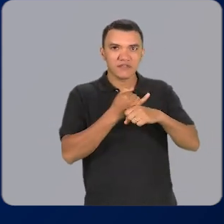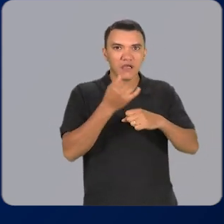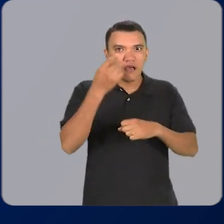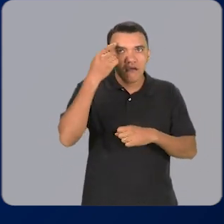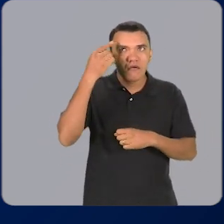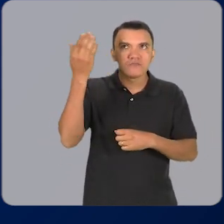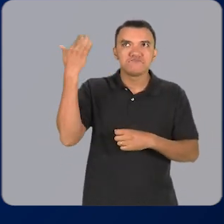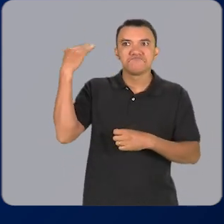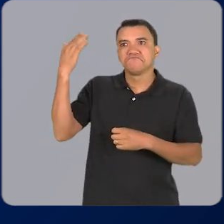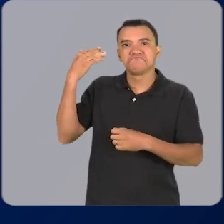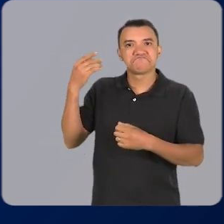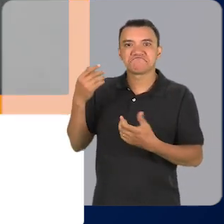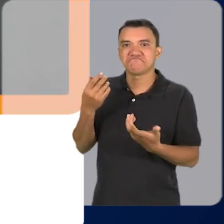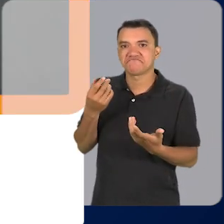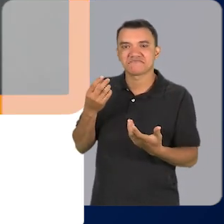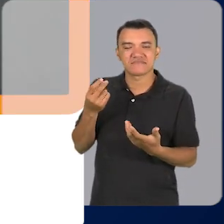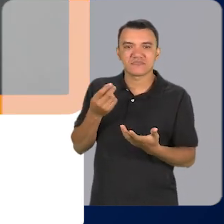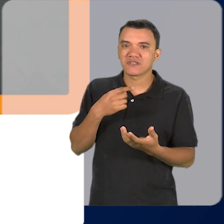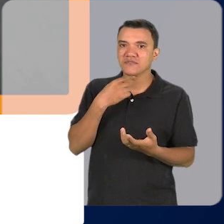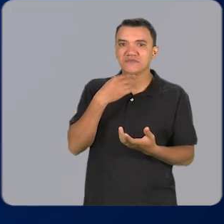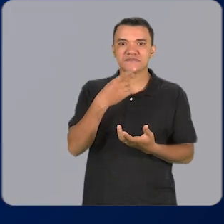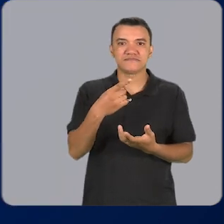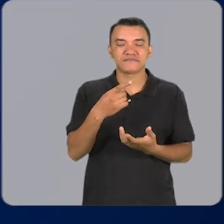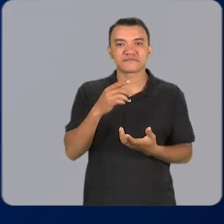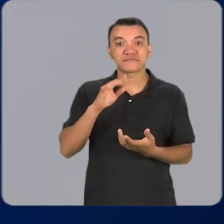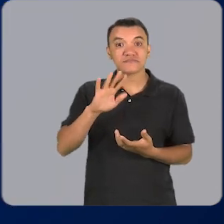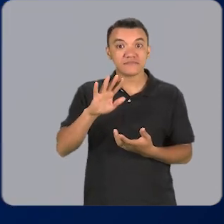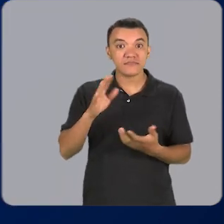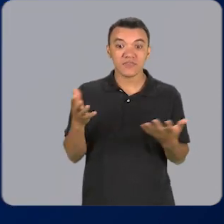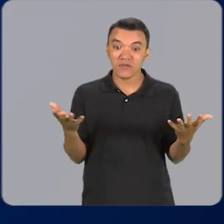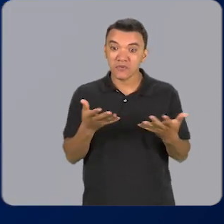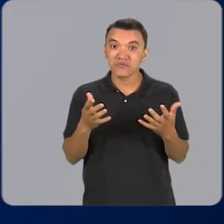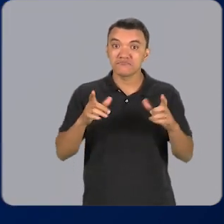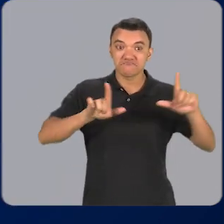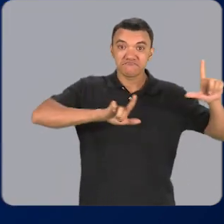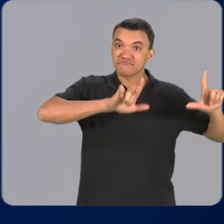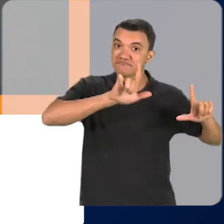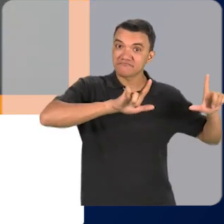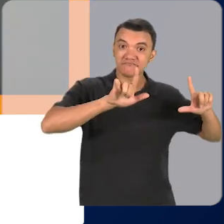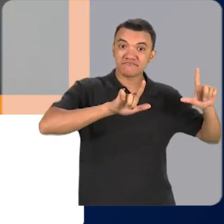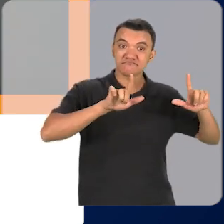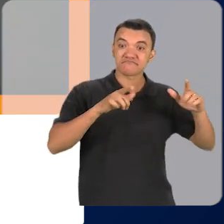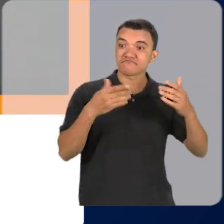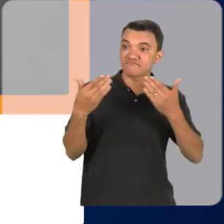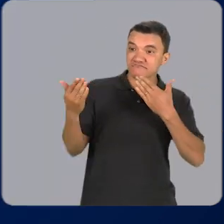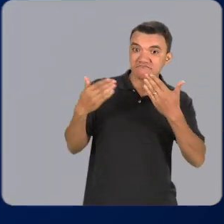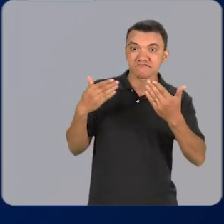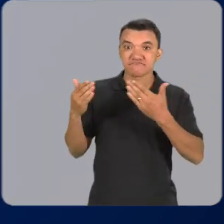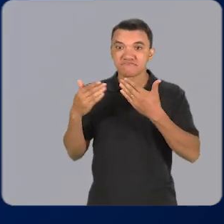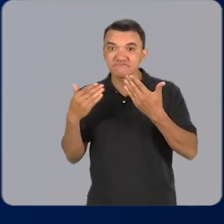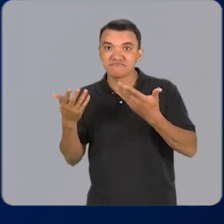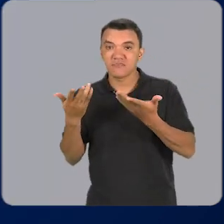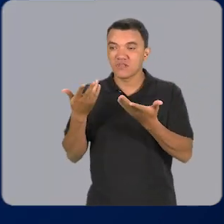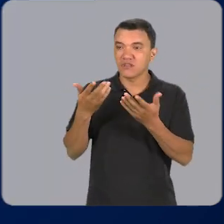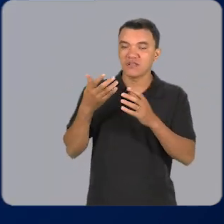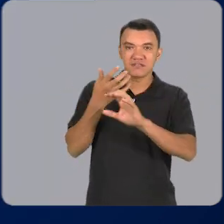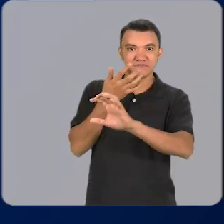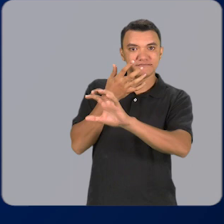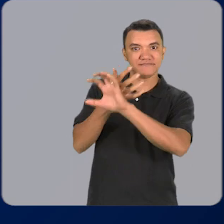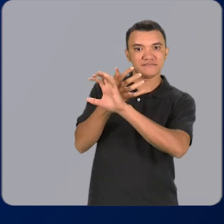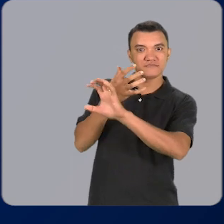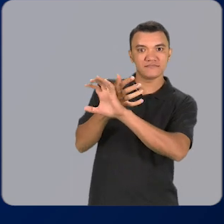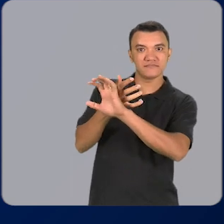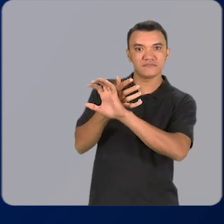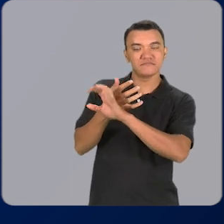muito distante. E hoje a gente está aqui na televisão falando aqui através de uma videoconferência. Então, a gente não deixa de passar conhecimento,